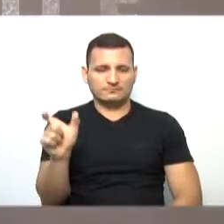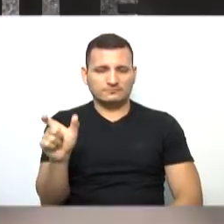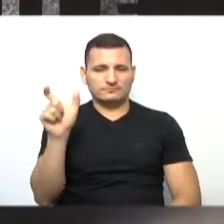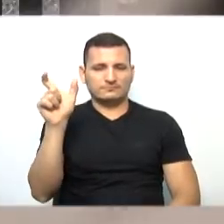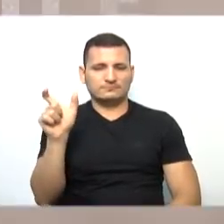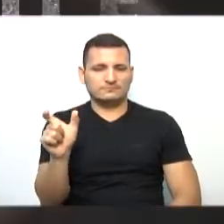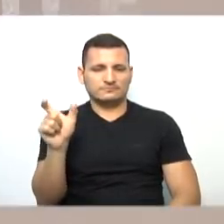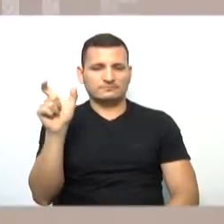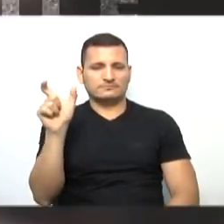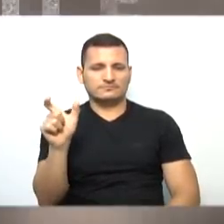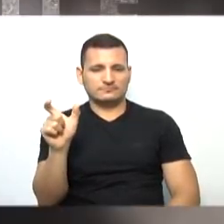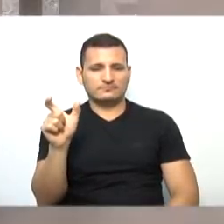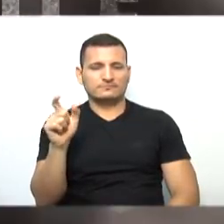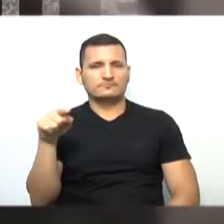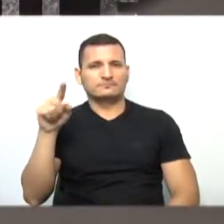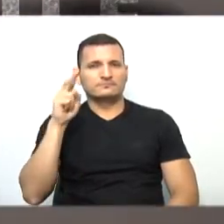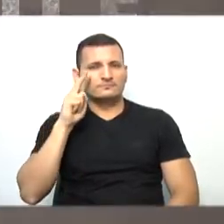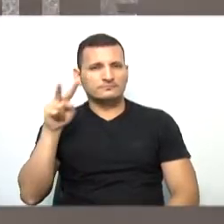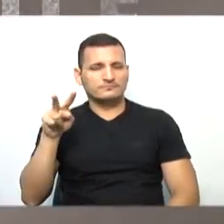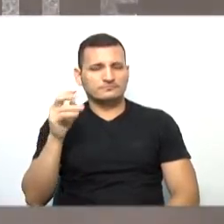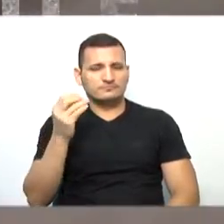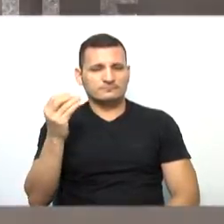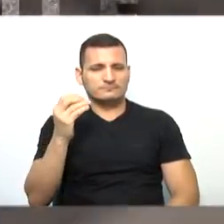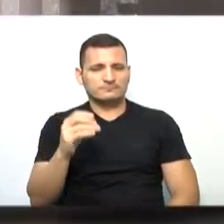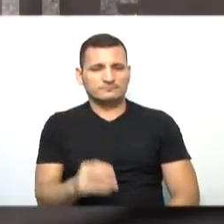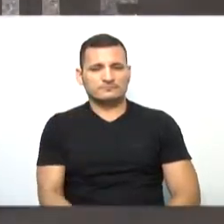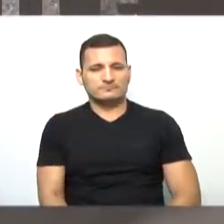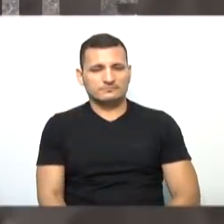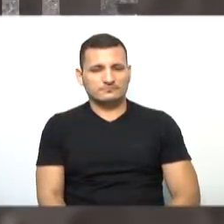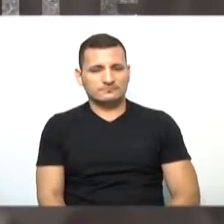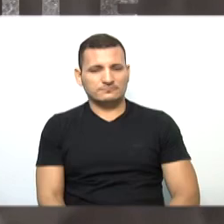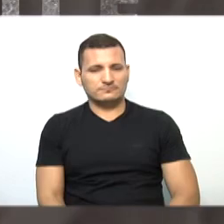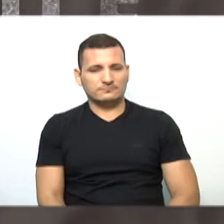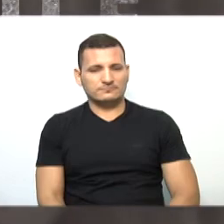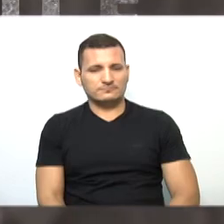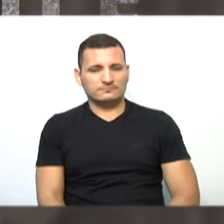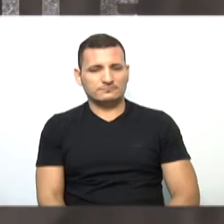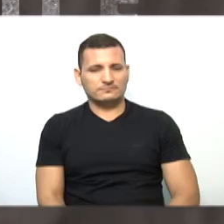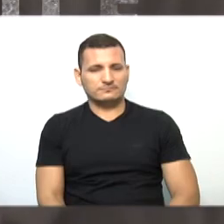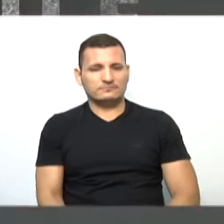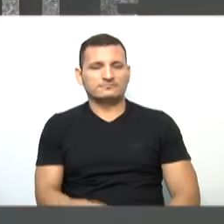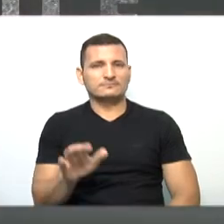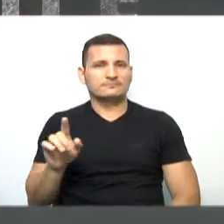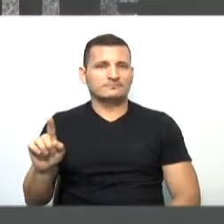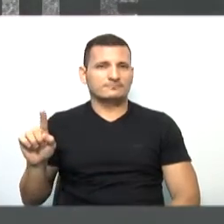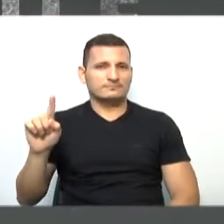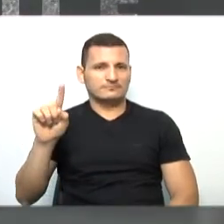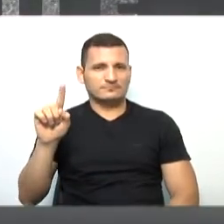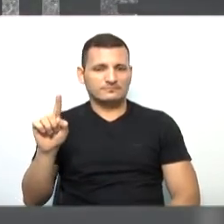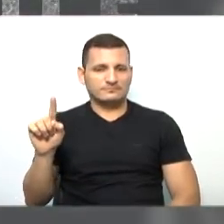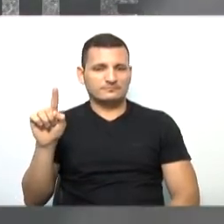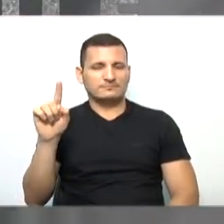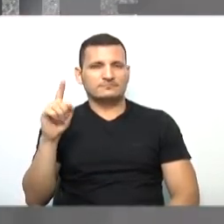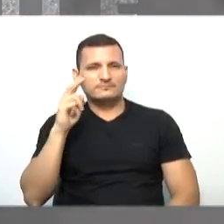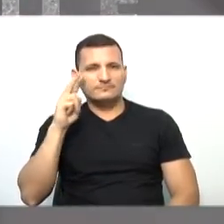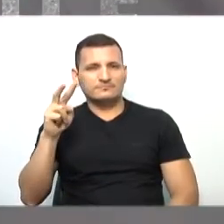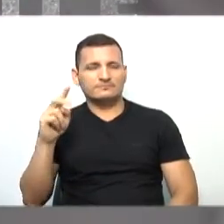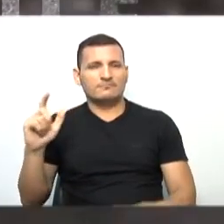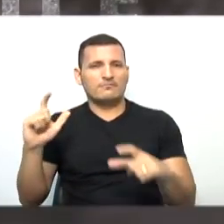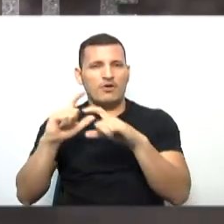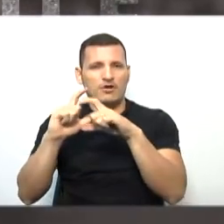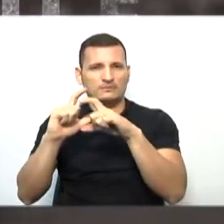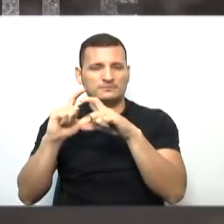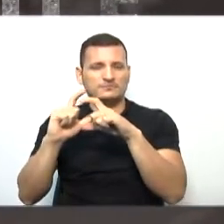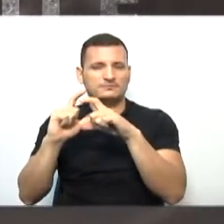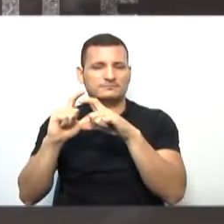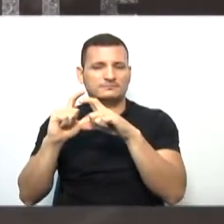ao ladinho do menu, vocês vão ver em que o menuzinho vai se transformar. Olha só. Ó, ele se transformou numa bola de